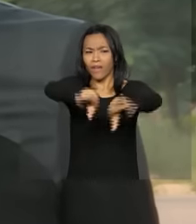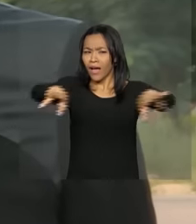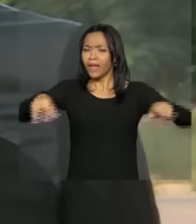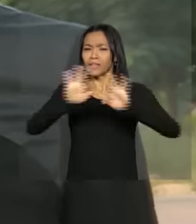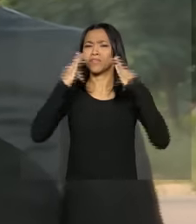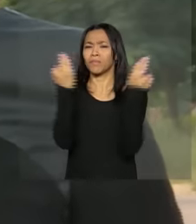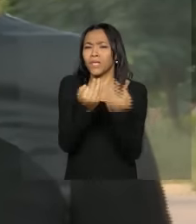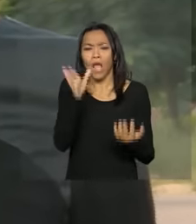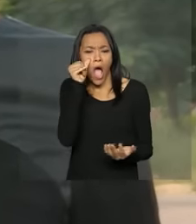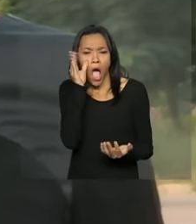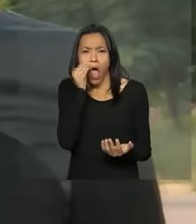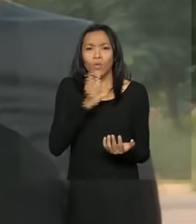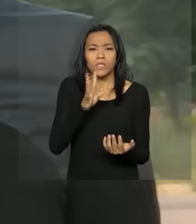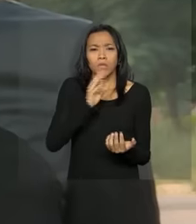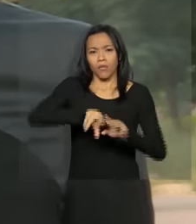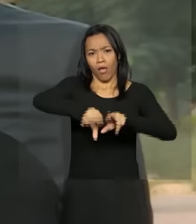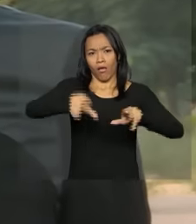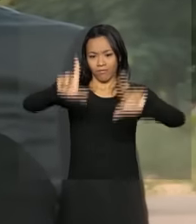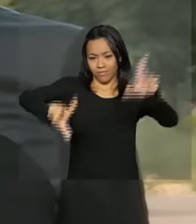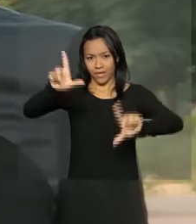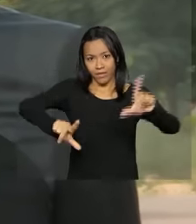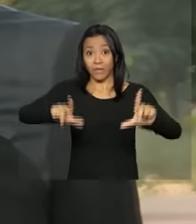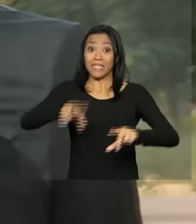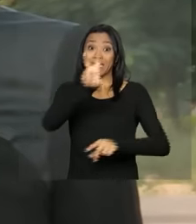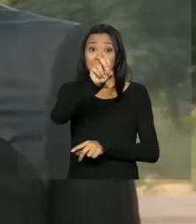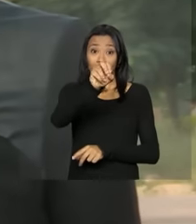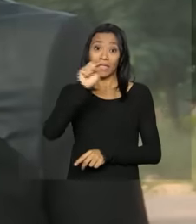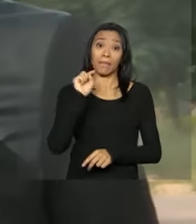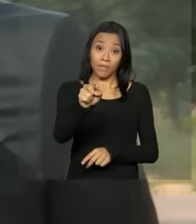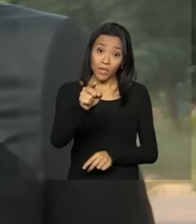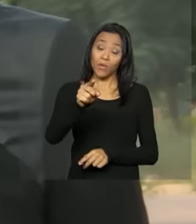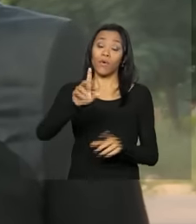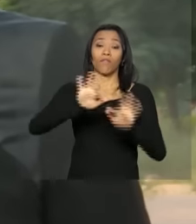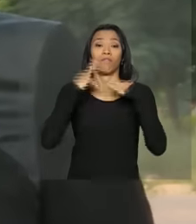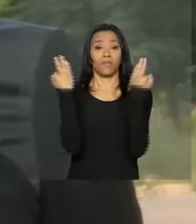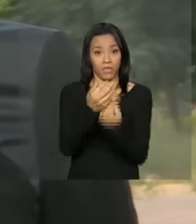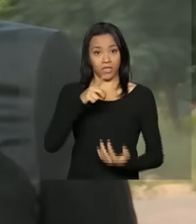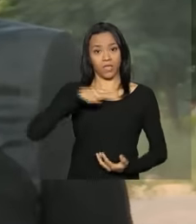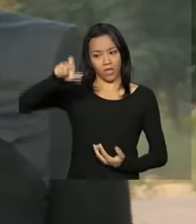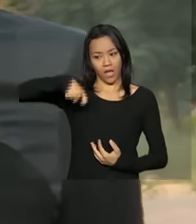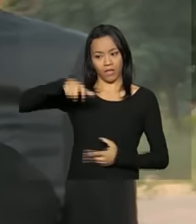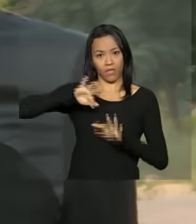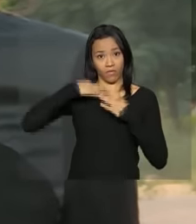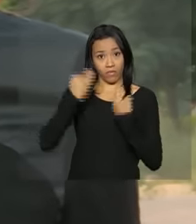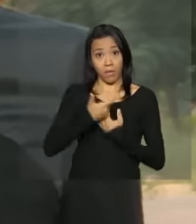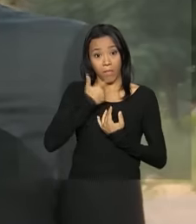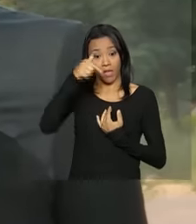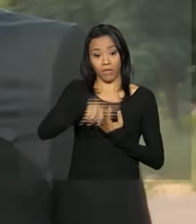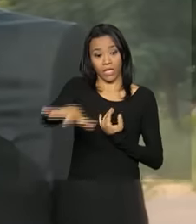conhecimento e interação 50.000 famílias beneficiárias do bolsa família aqui da região do entorno de